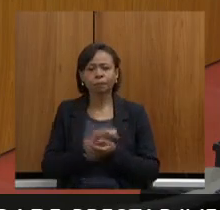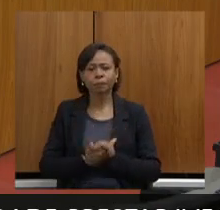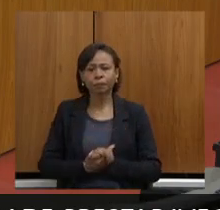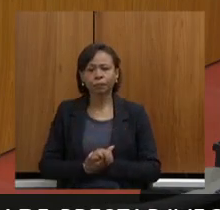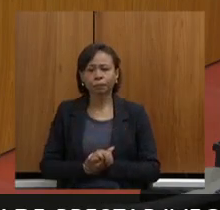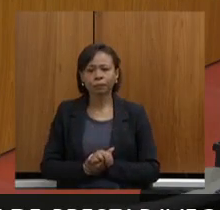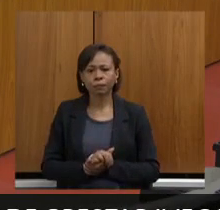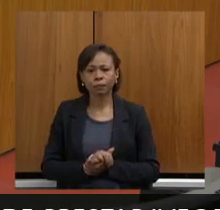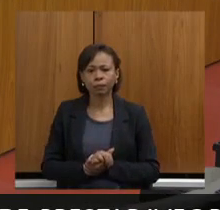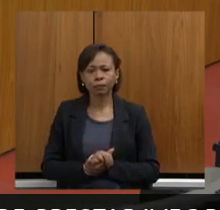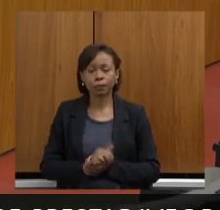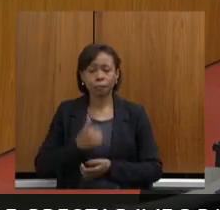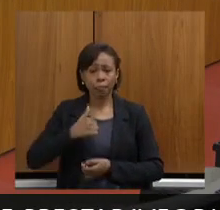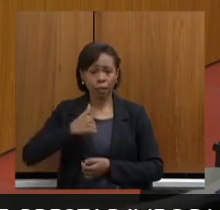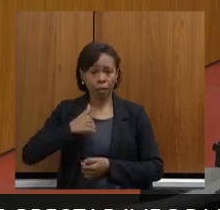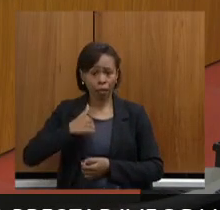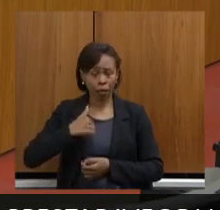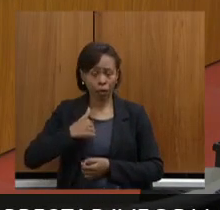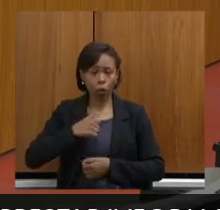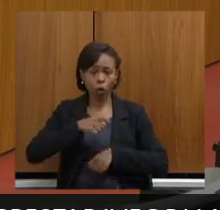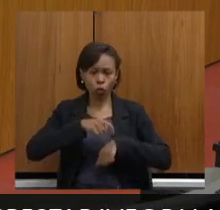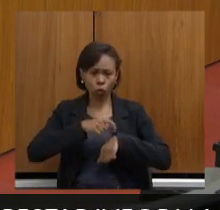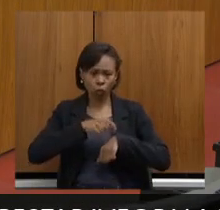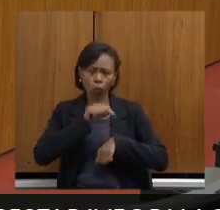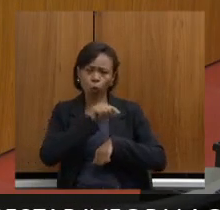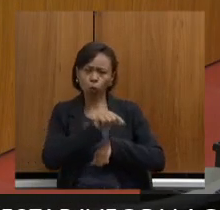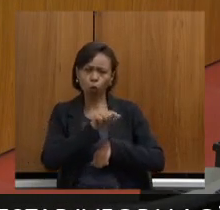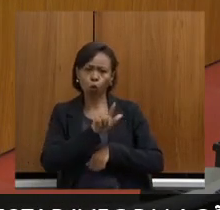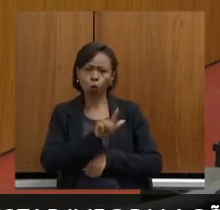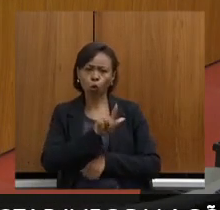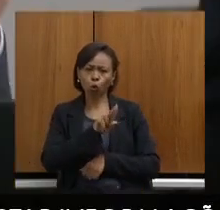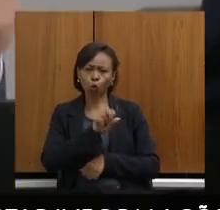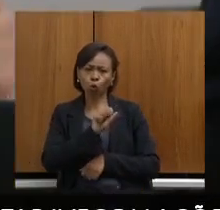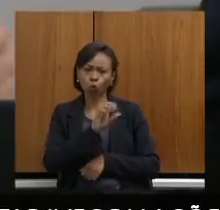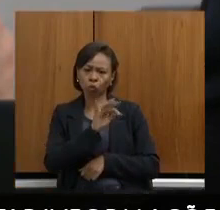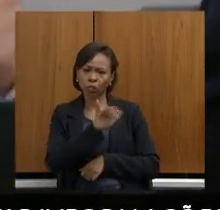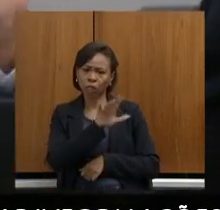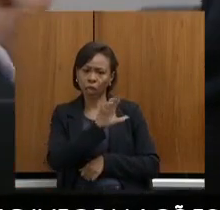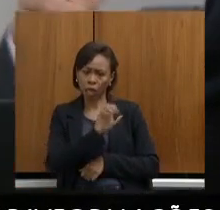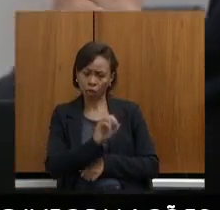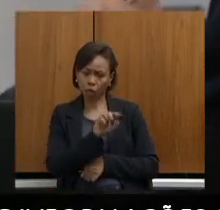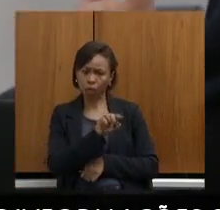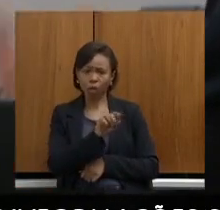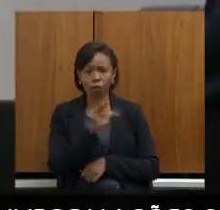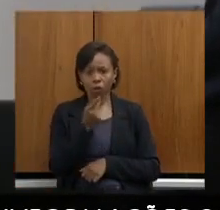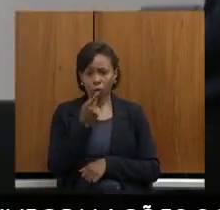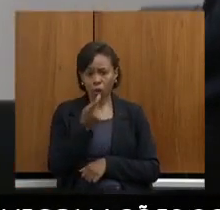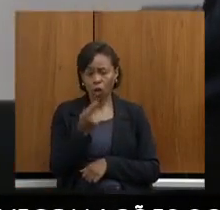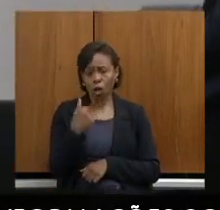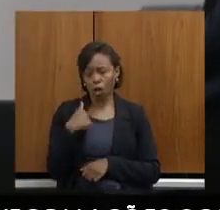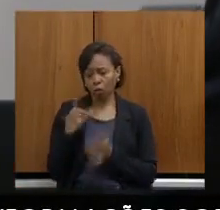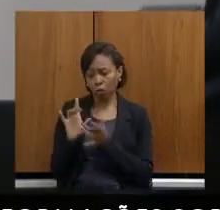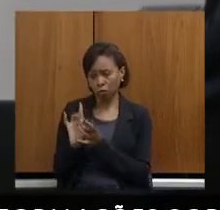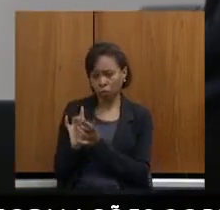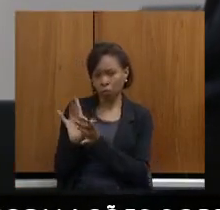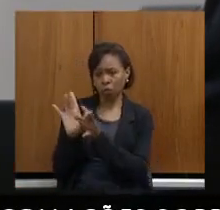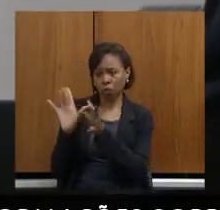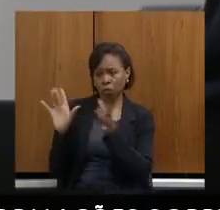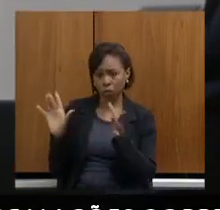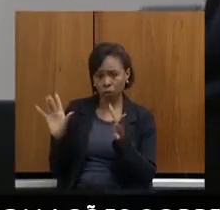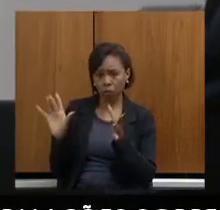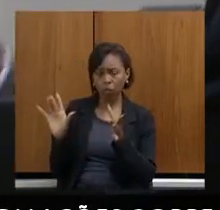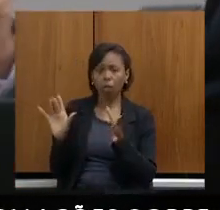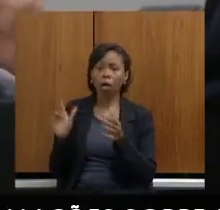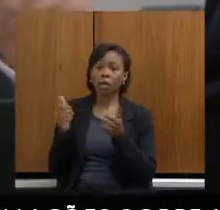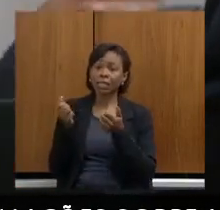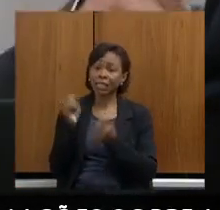eu ao momento que o deputado estava lá das fez a interpelação e eu coloquei à disposição de vossa excelência